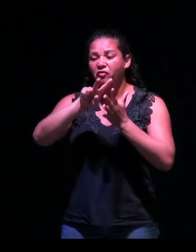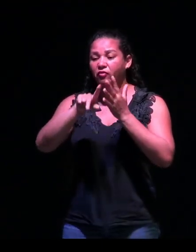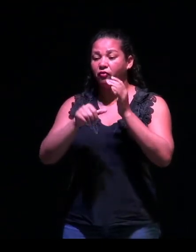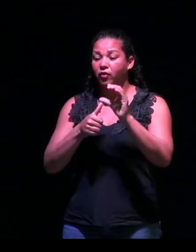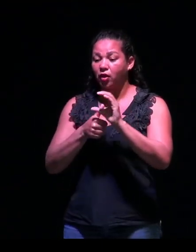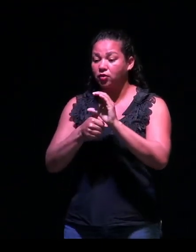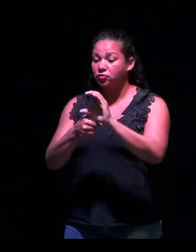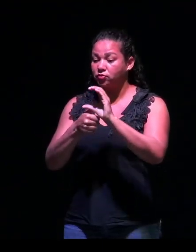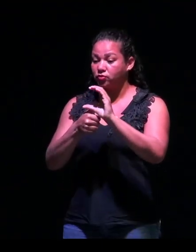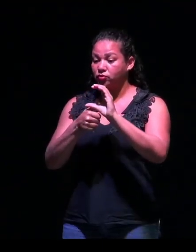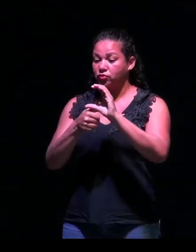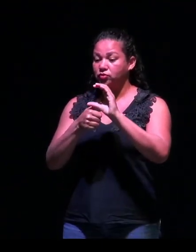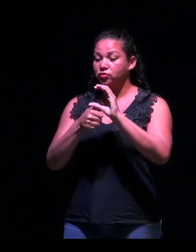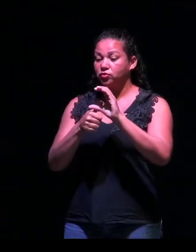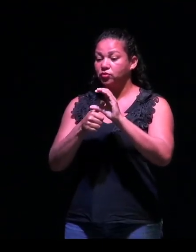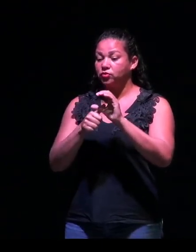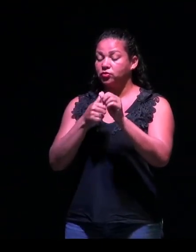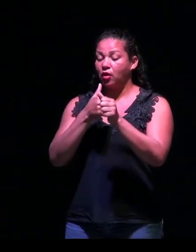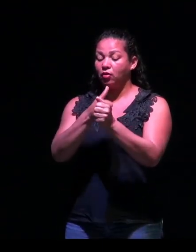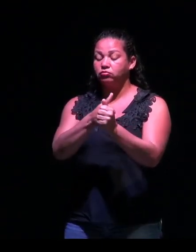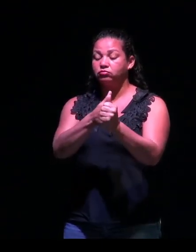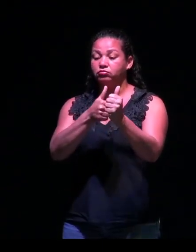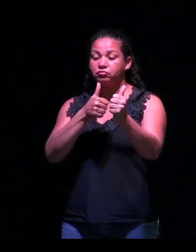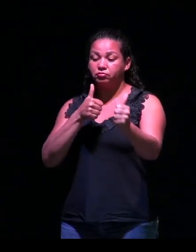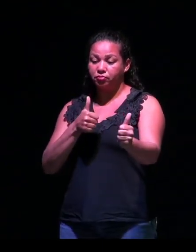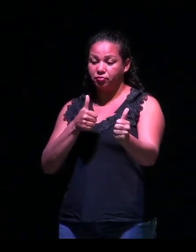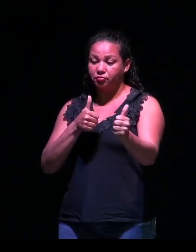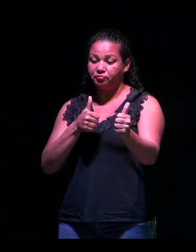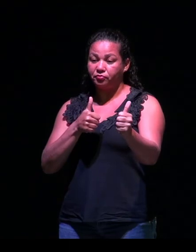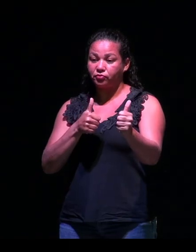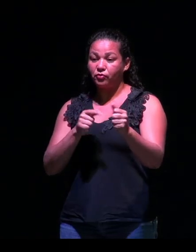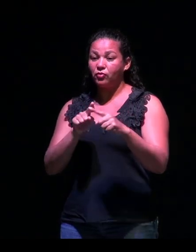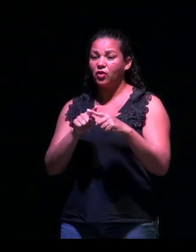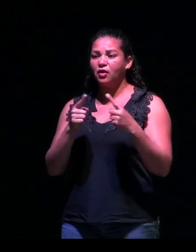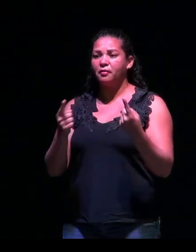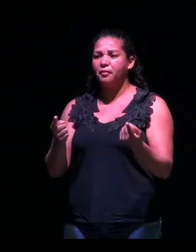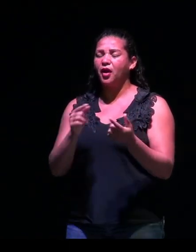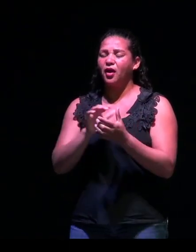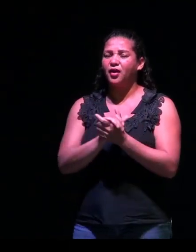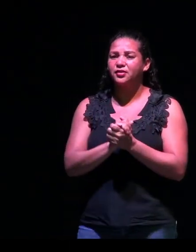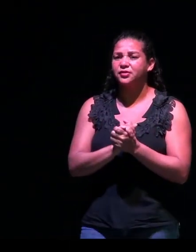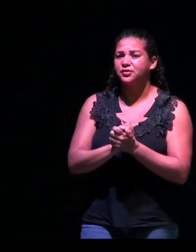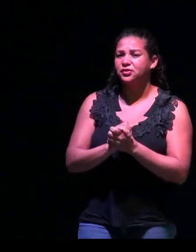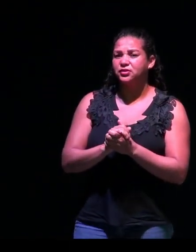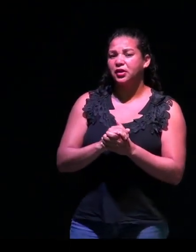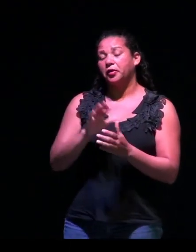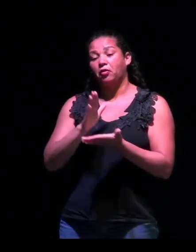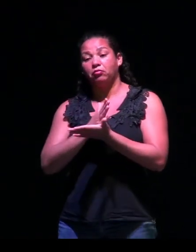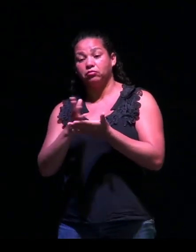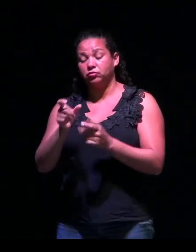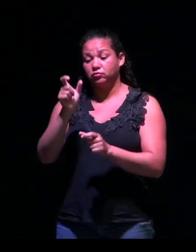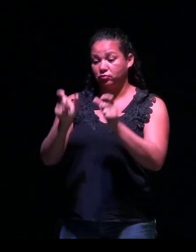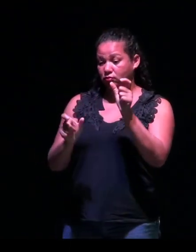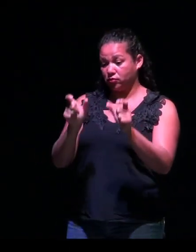que deixaram o Evangelho, outros que nunca converteram, mas que ouviam o Evangelho, ia na igreja de vez em quando